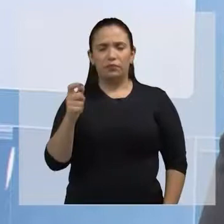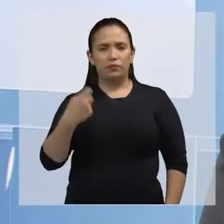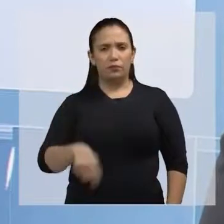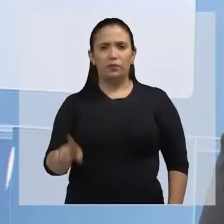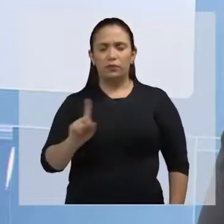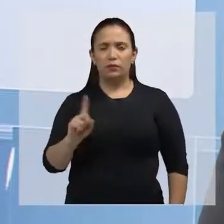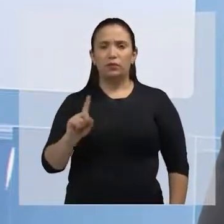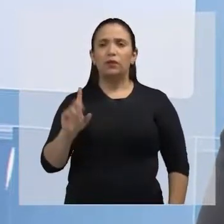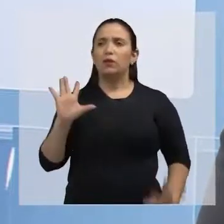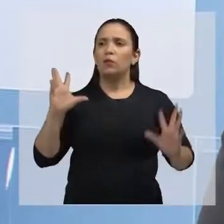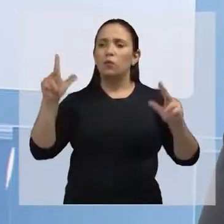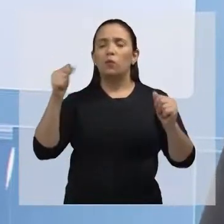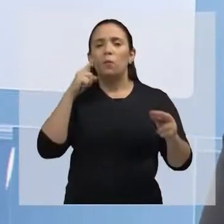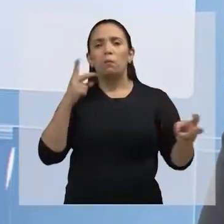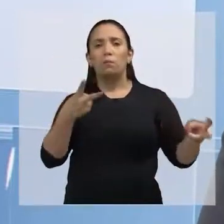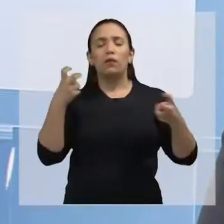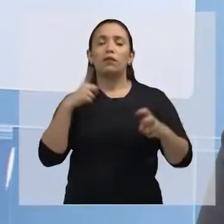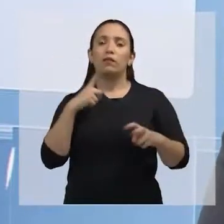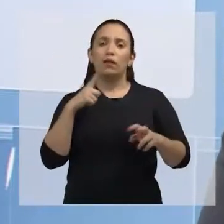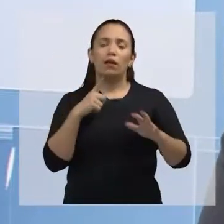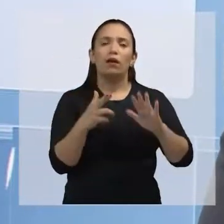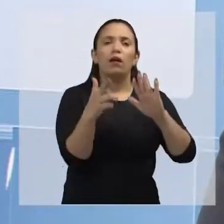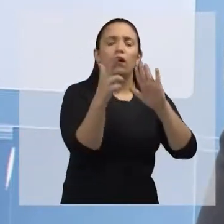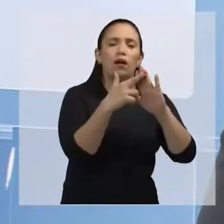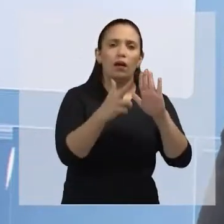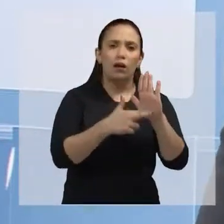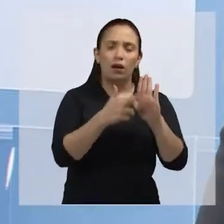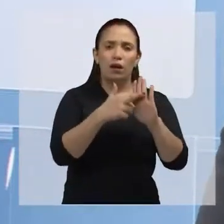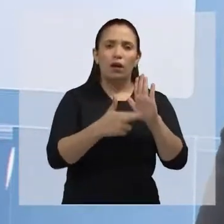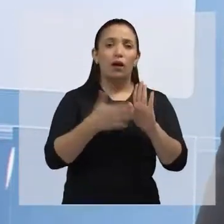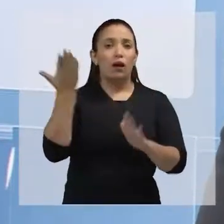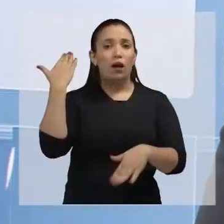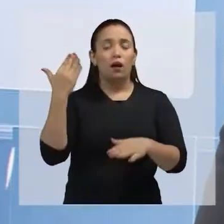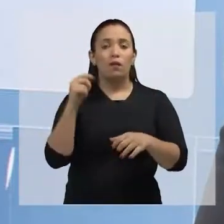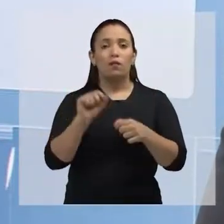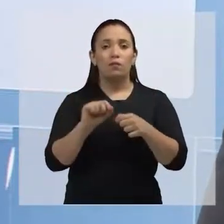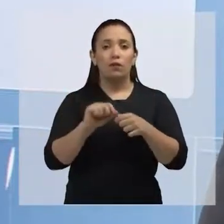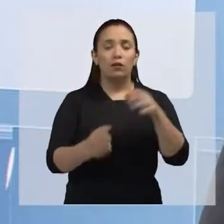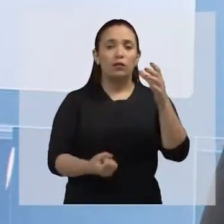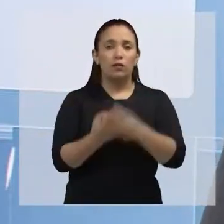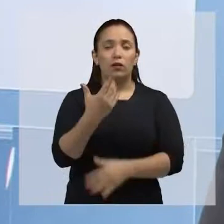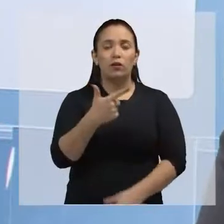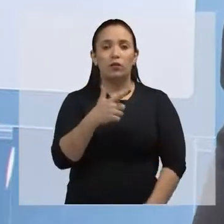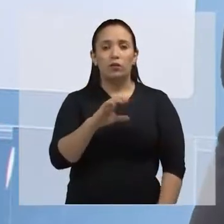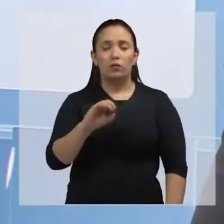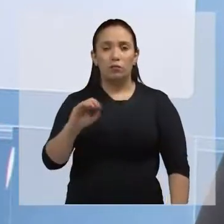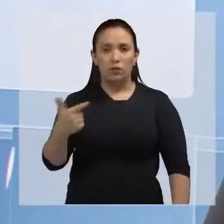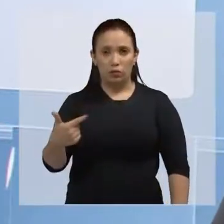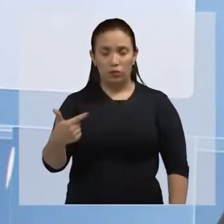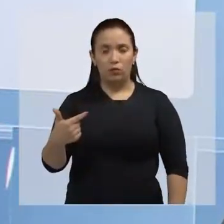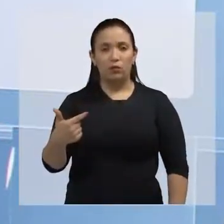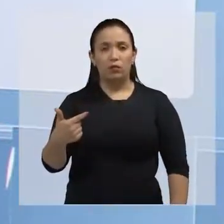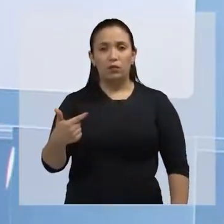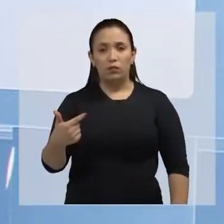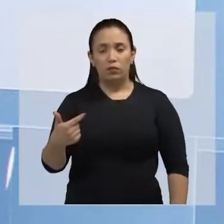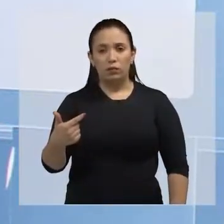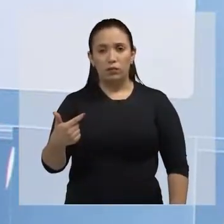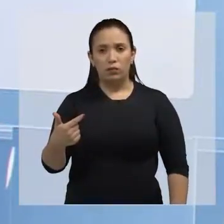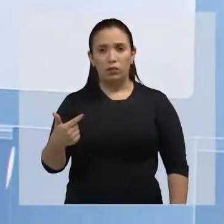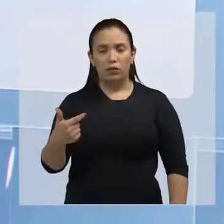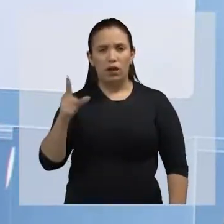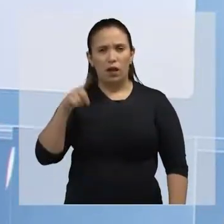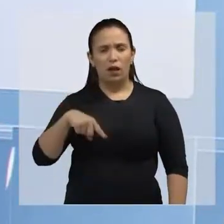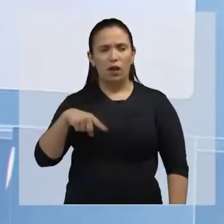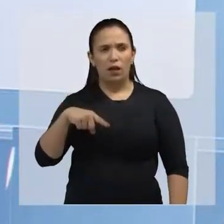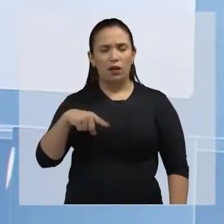um entendimento, ou melhor, uma regra, se não me engano foi feita em 2002, que as pessoas no tempo da Dilma,